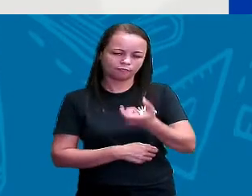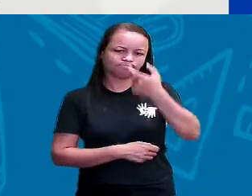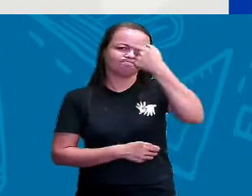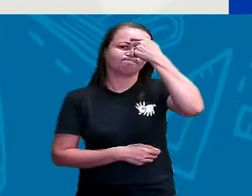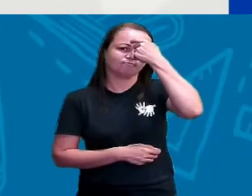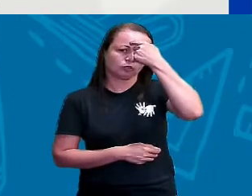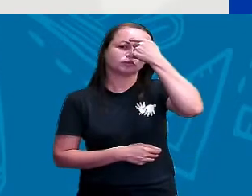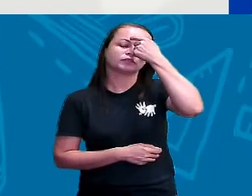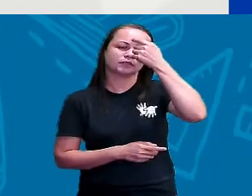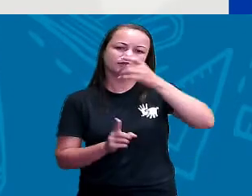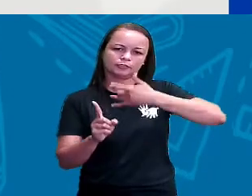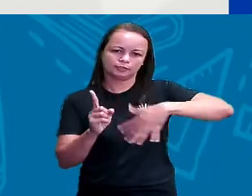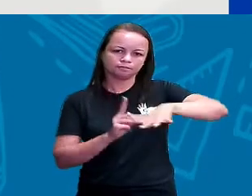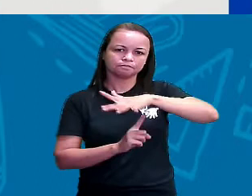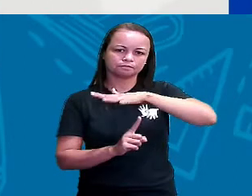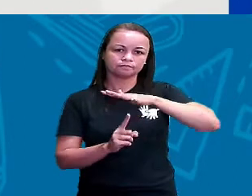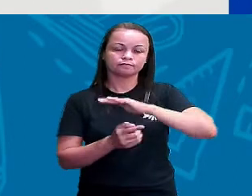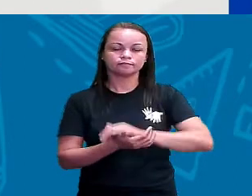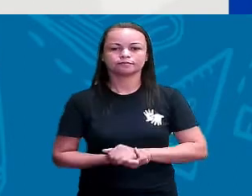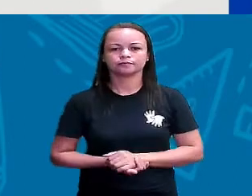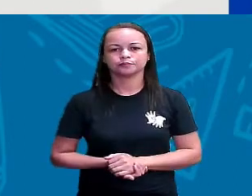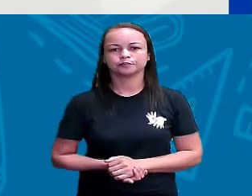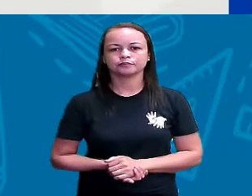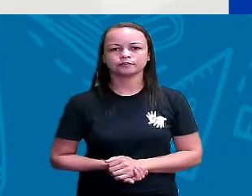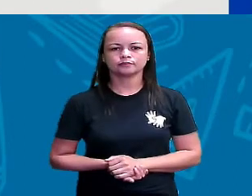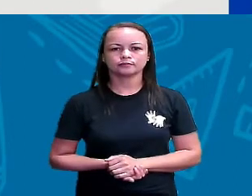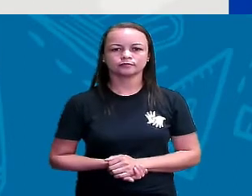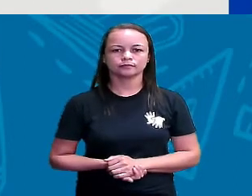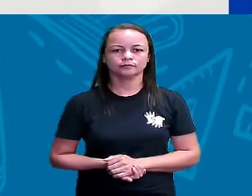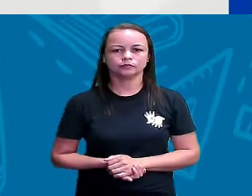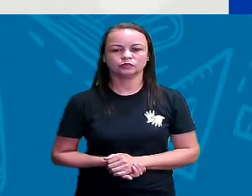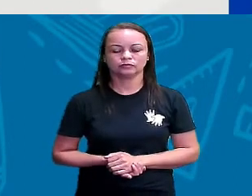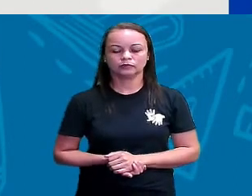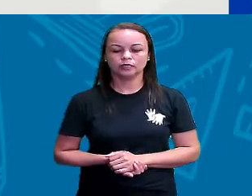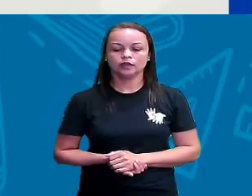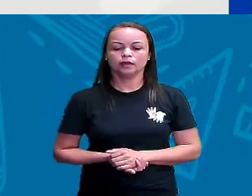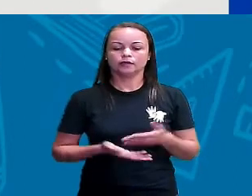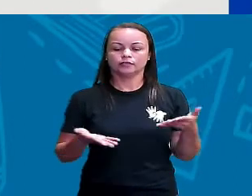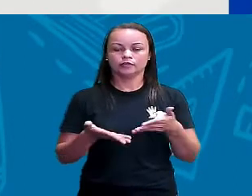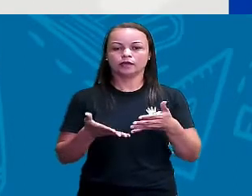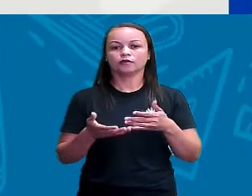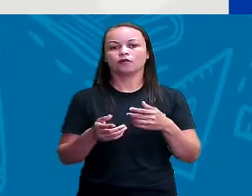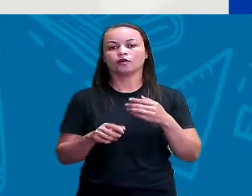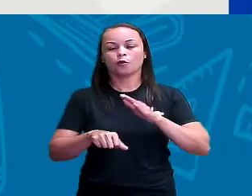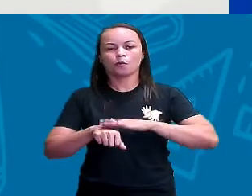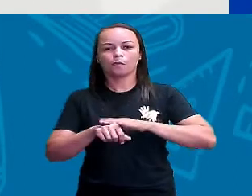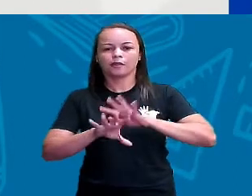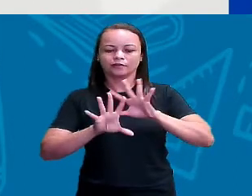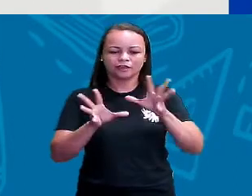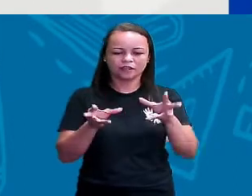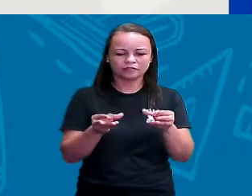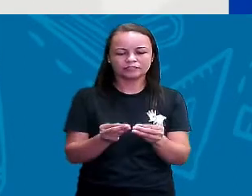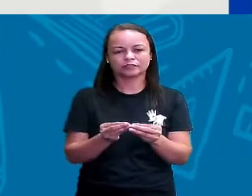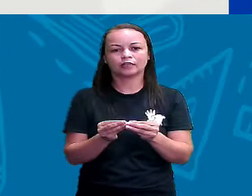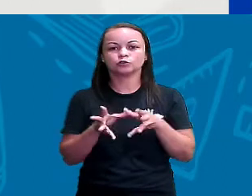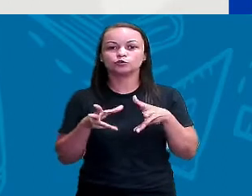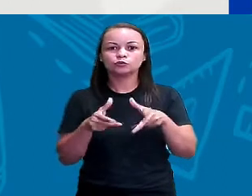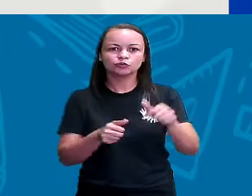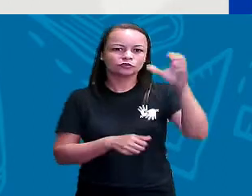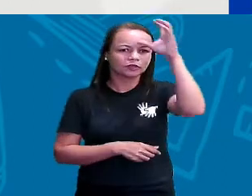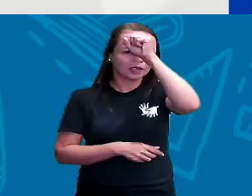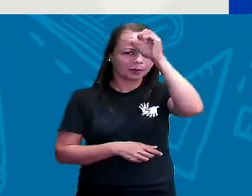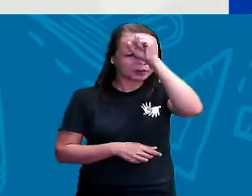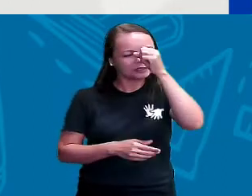consciência ambiental, tá certo? E agora nós chegamos no momento de revisarmos tudo aquilo que nós aprendemos nessa nossa aula